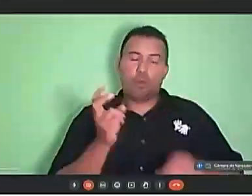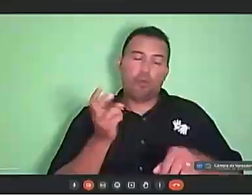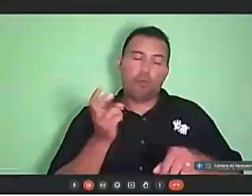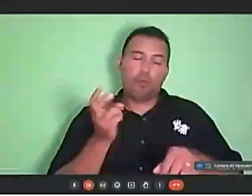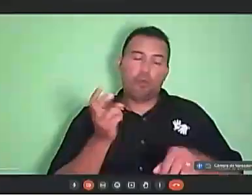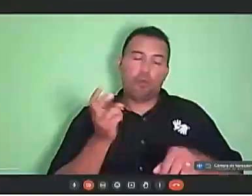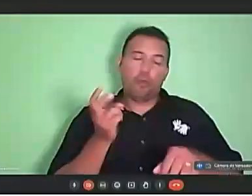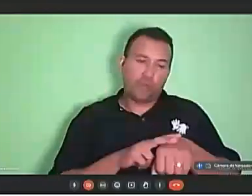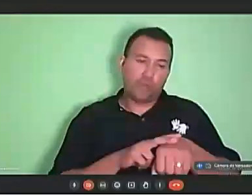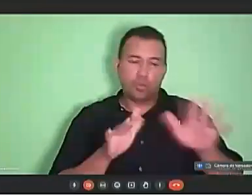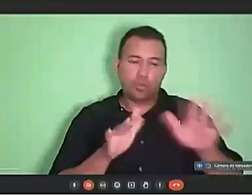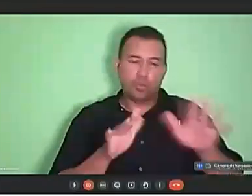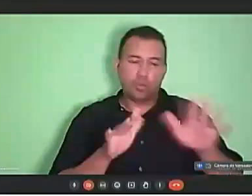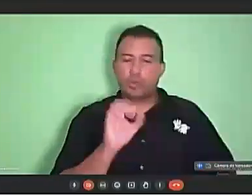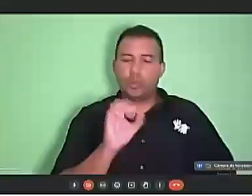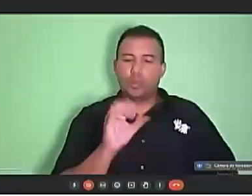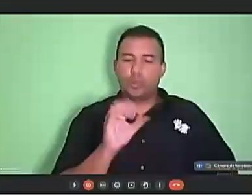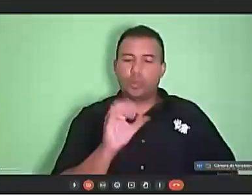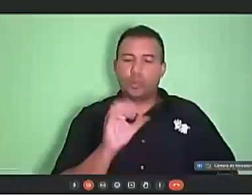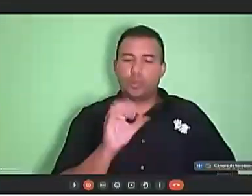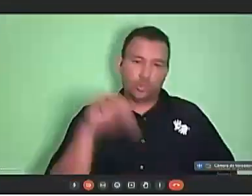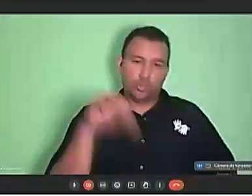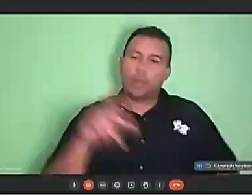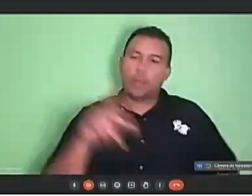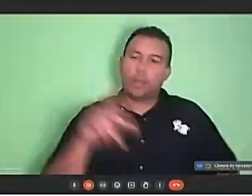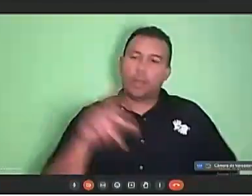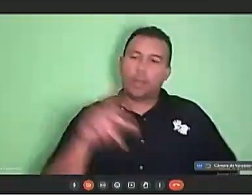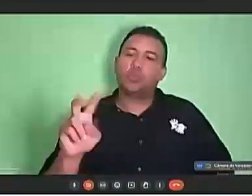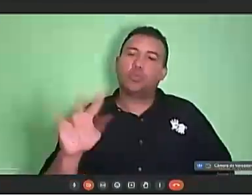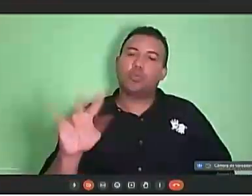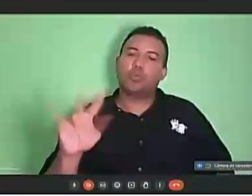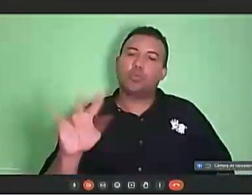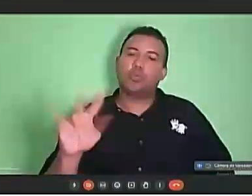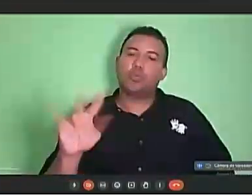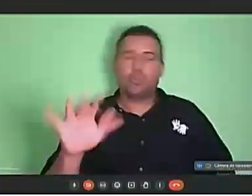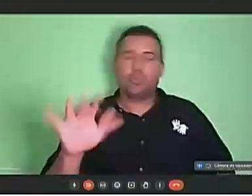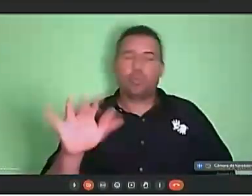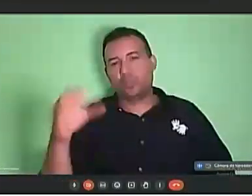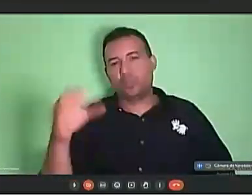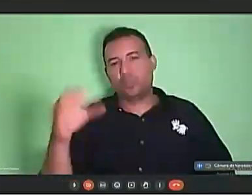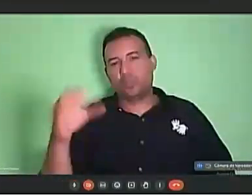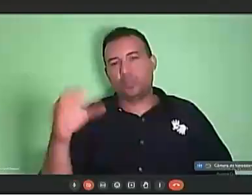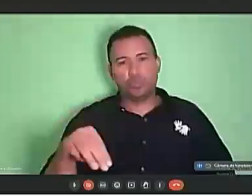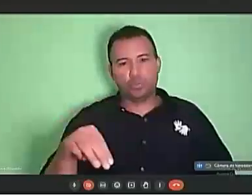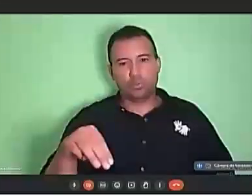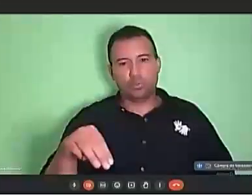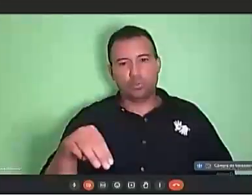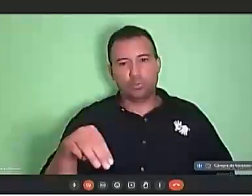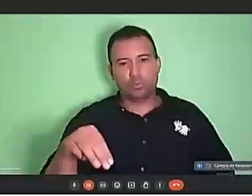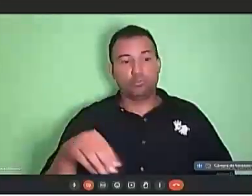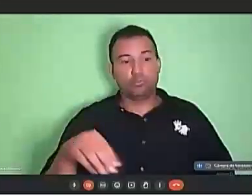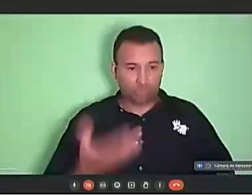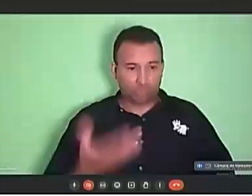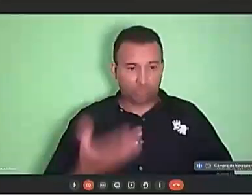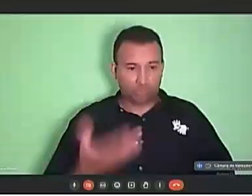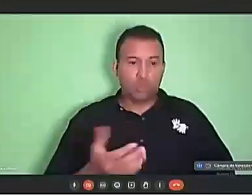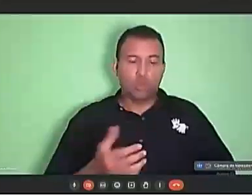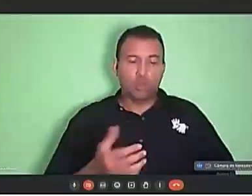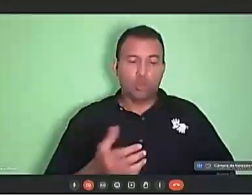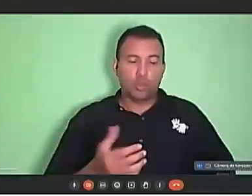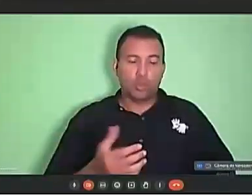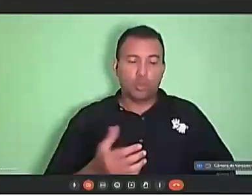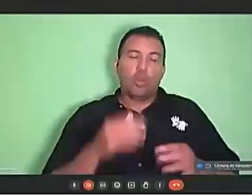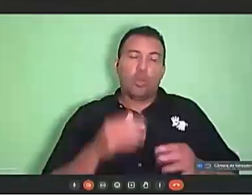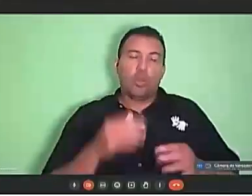centímetros em Porto Vitória vai dar 15 centímetros aqui. Então, essas simulações, elas mostraram